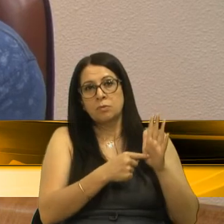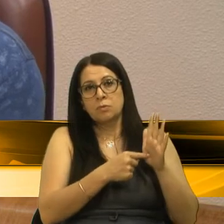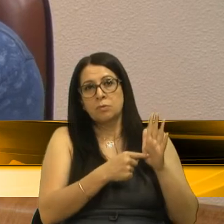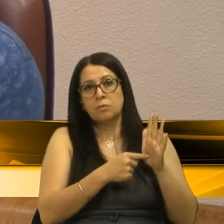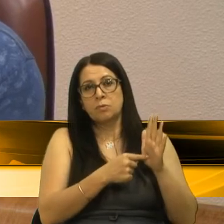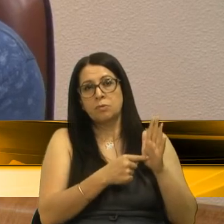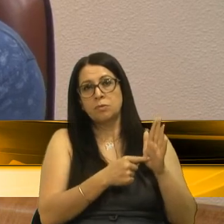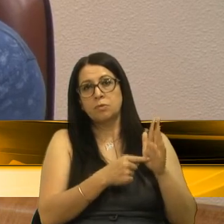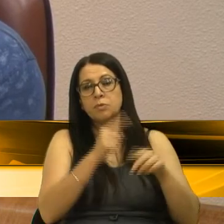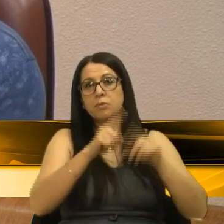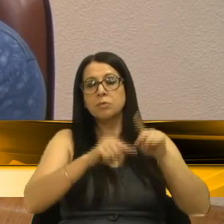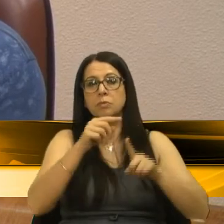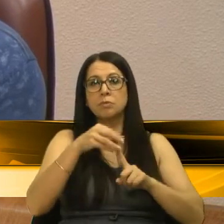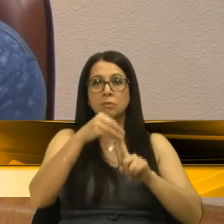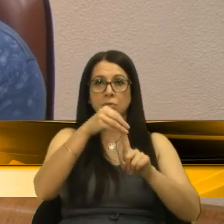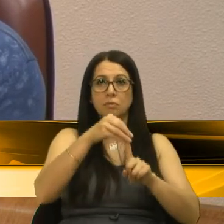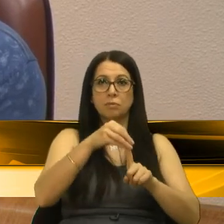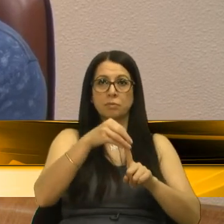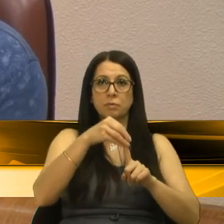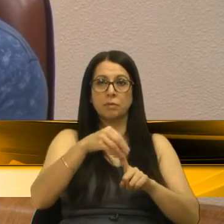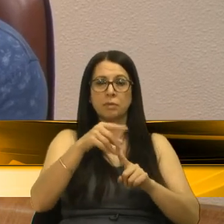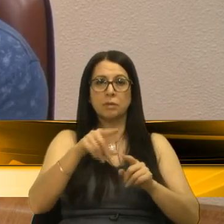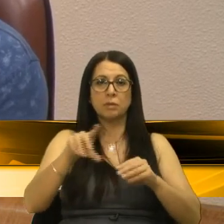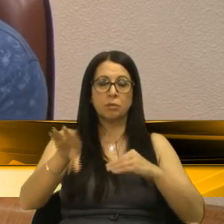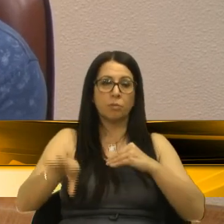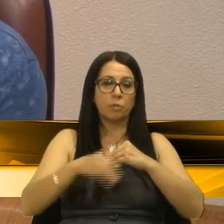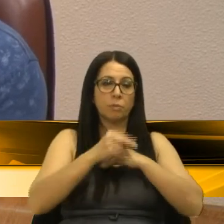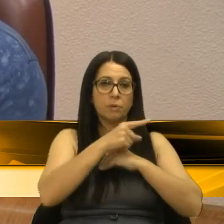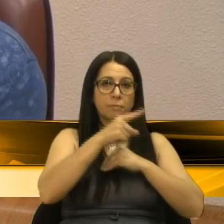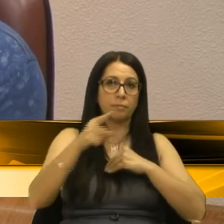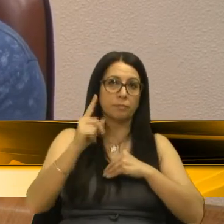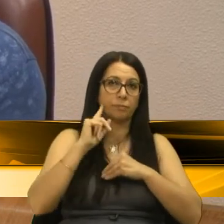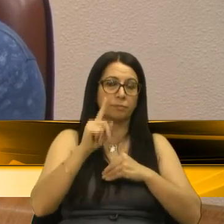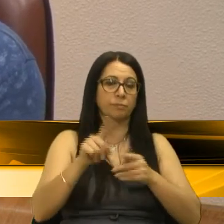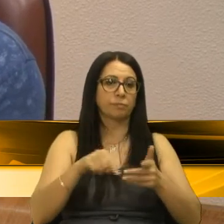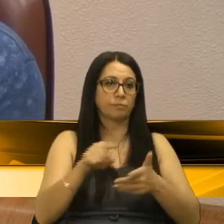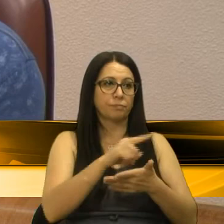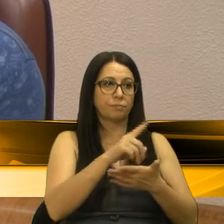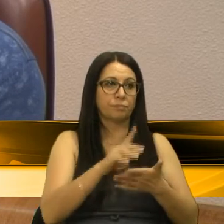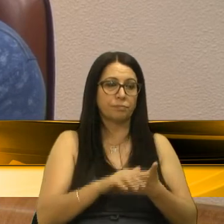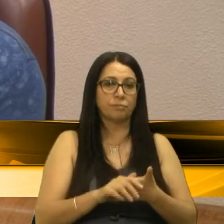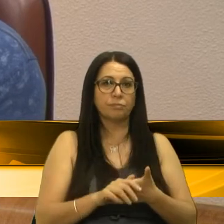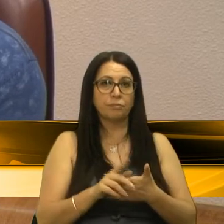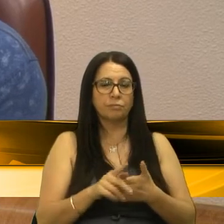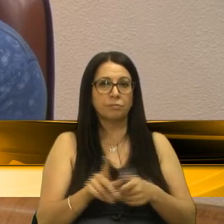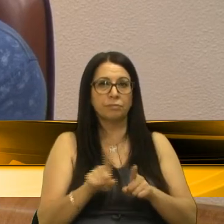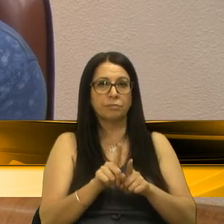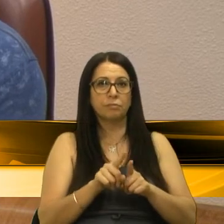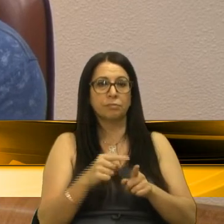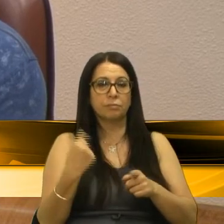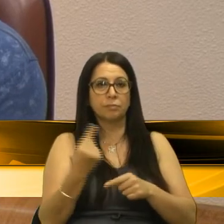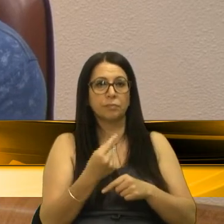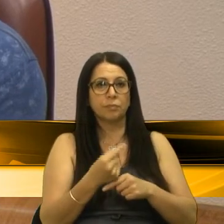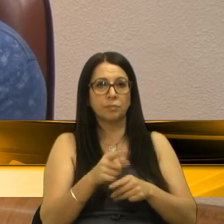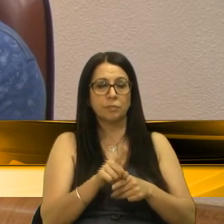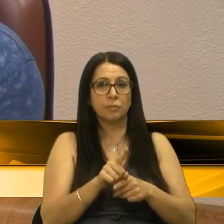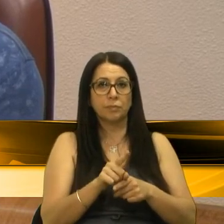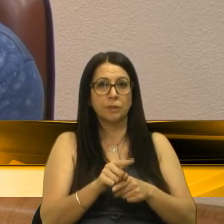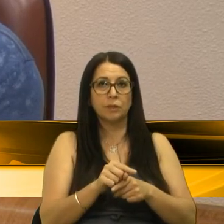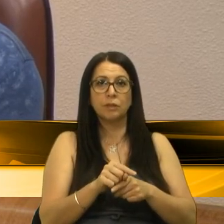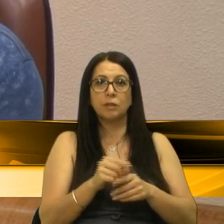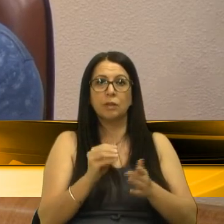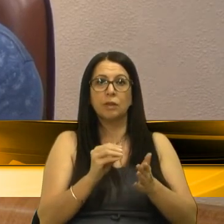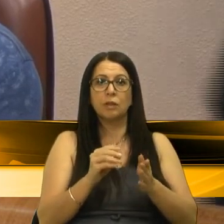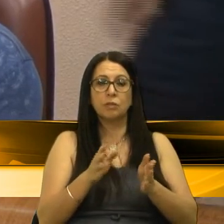pelas atividades principal e secundária ou complementar, com a declaração de que a nova atividade não prejudica os corredores de circulação, as rotas de fuga